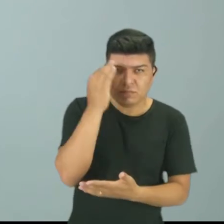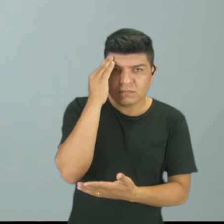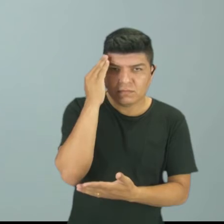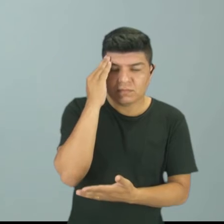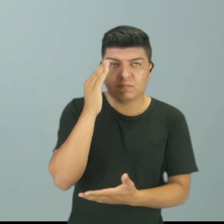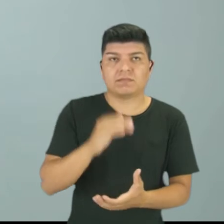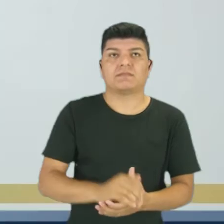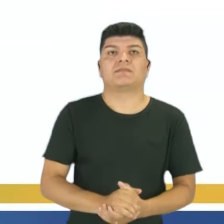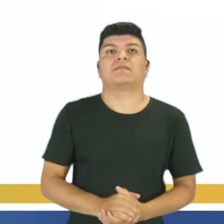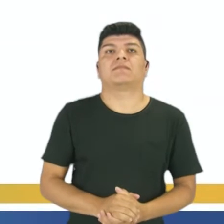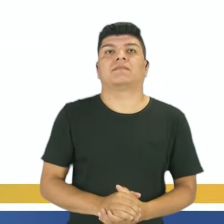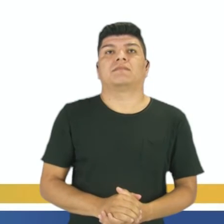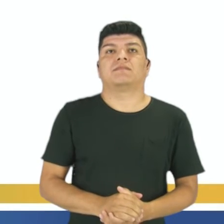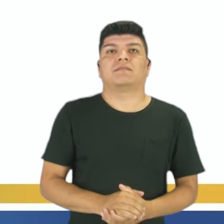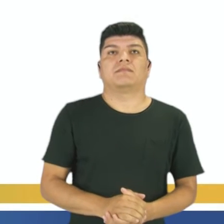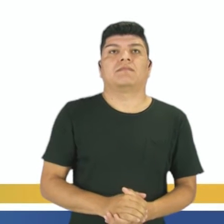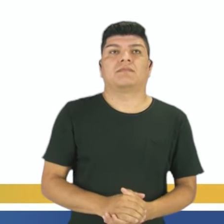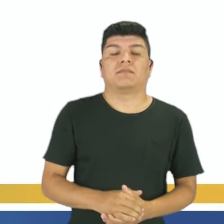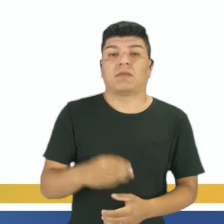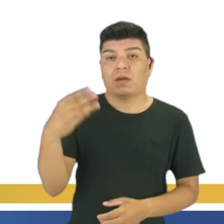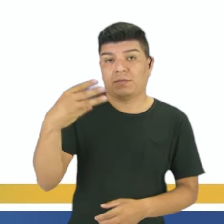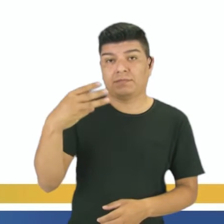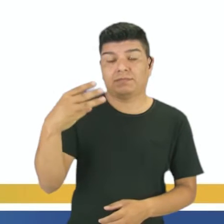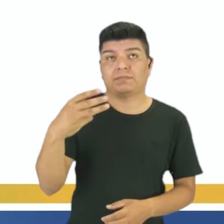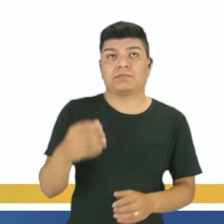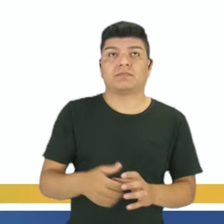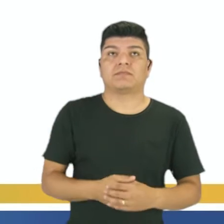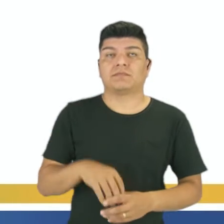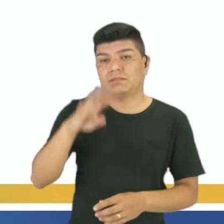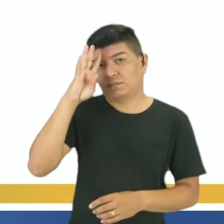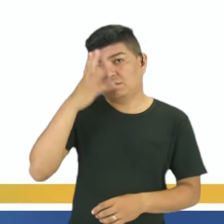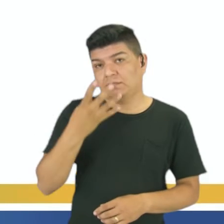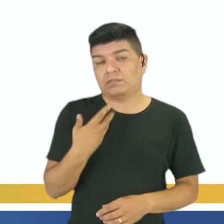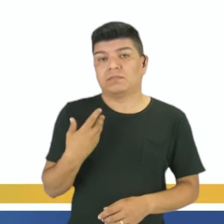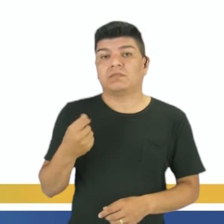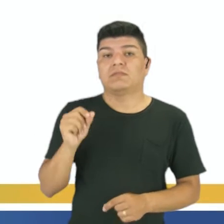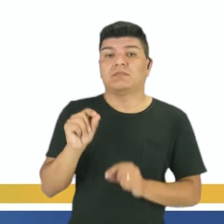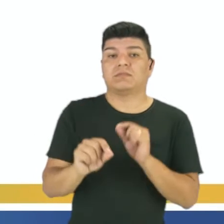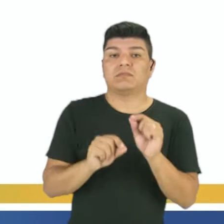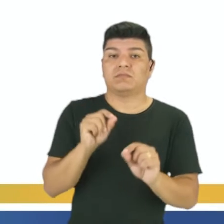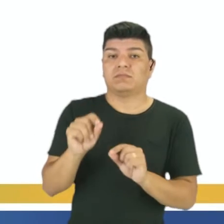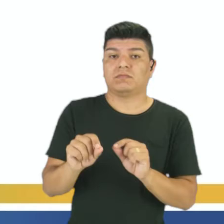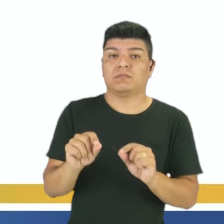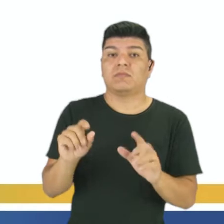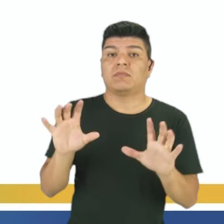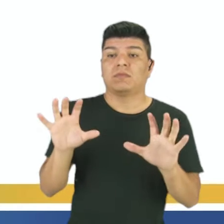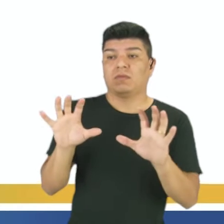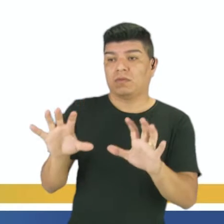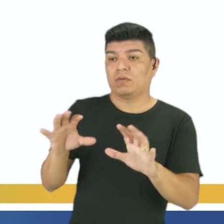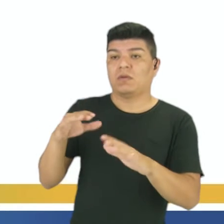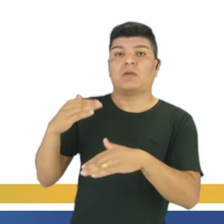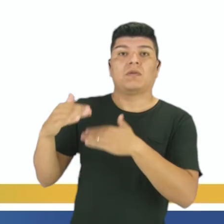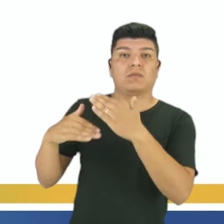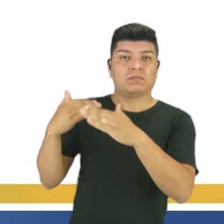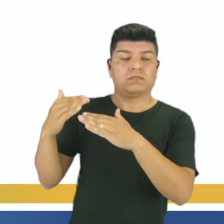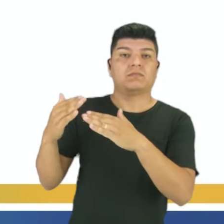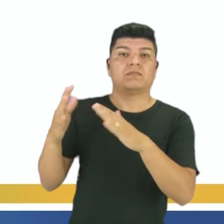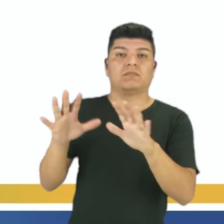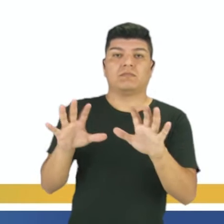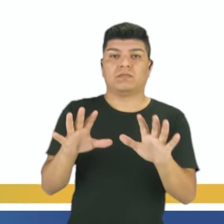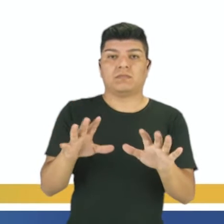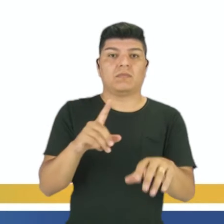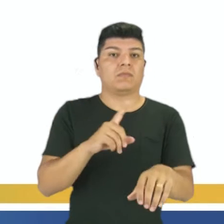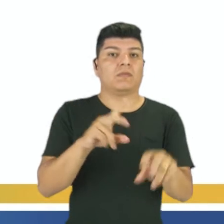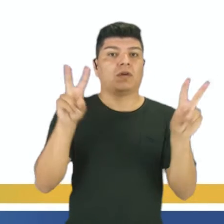entender? Passo 3. Decida o espaço em que a situação se desenrola. Então, uma coisa é